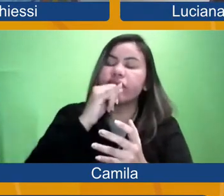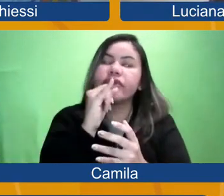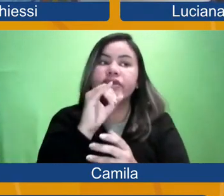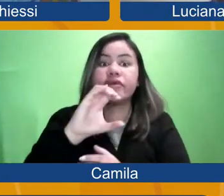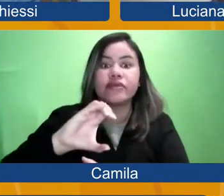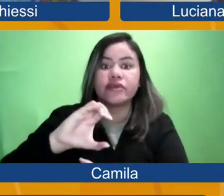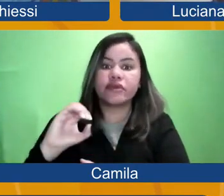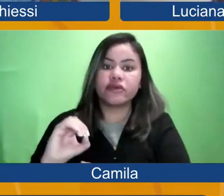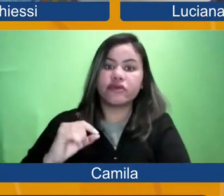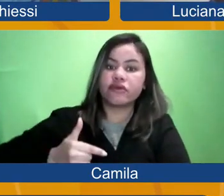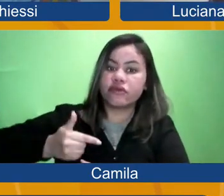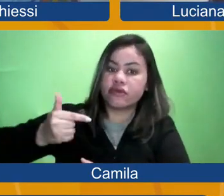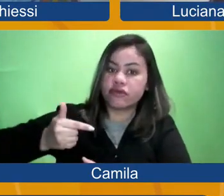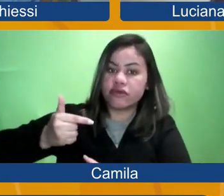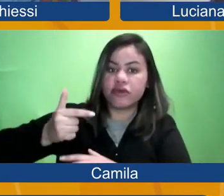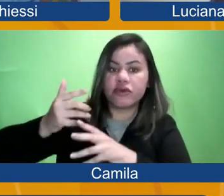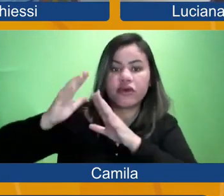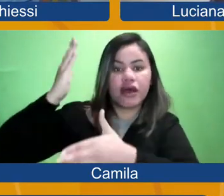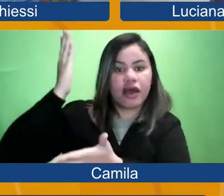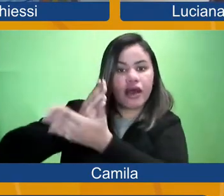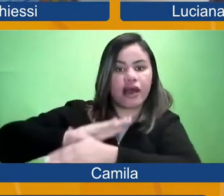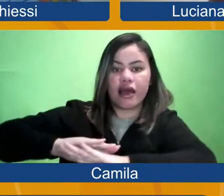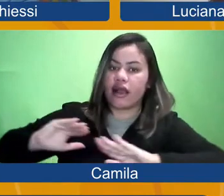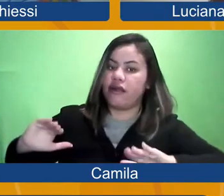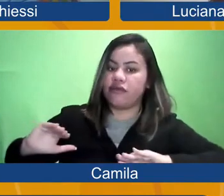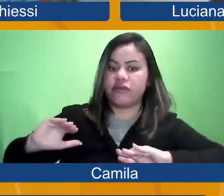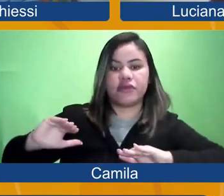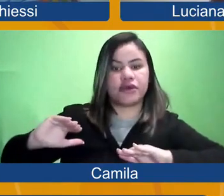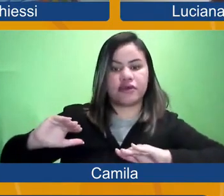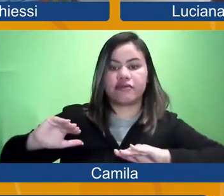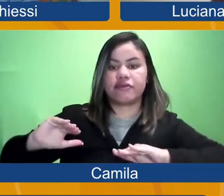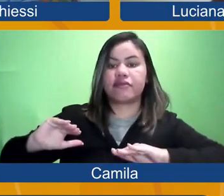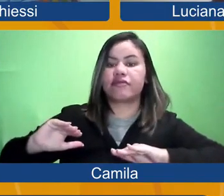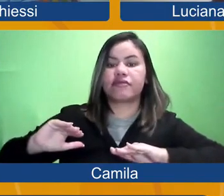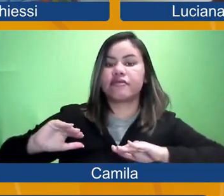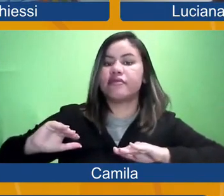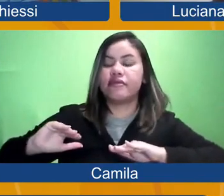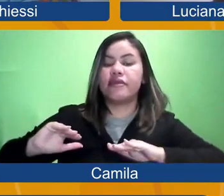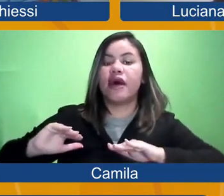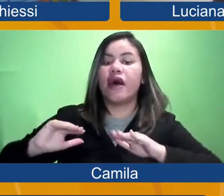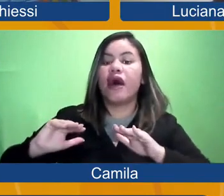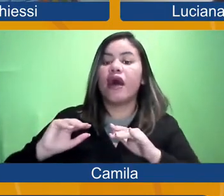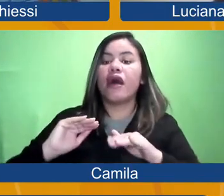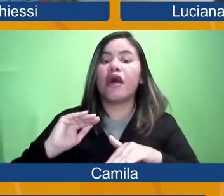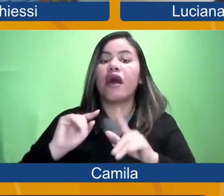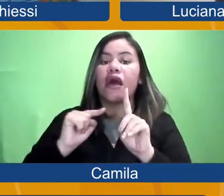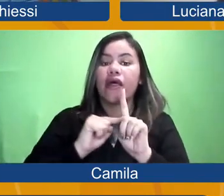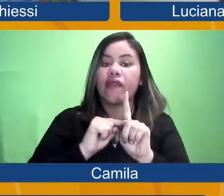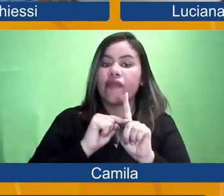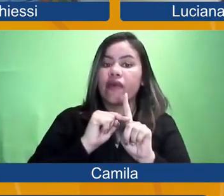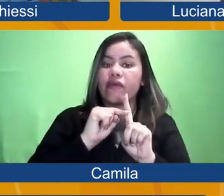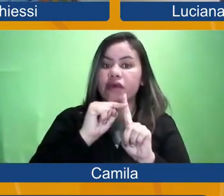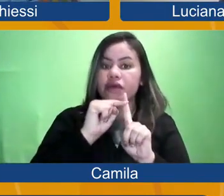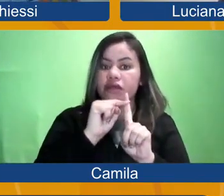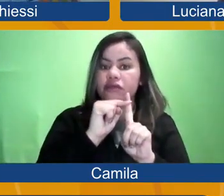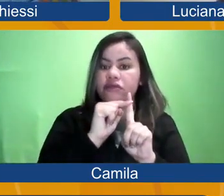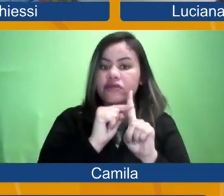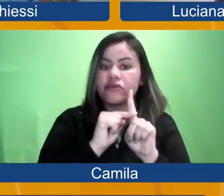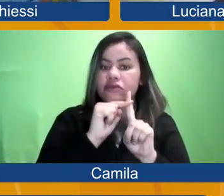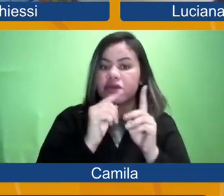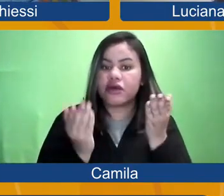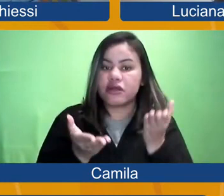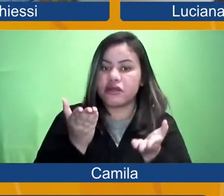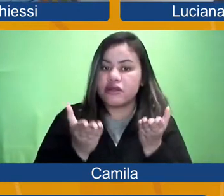CO2 hoje, acabou, parou, né? Se parássemos de emitir hoje, a temperatura ainda ia